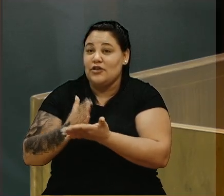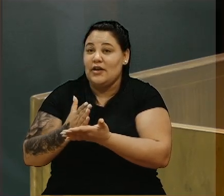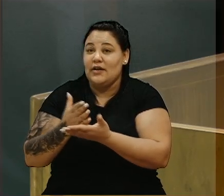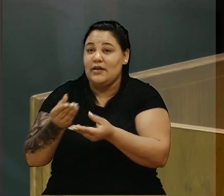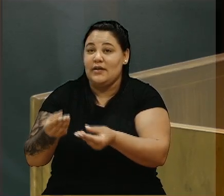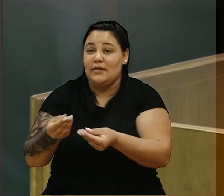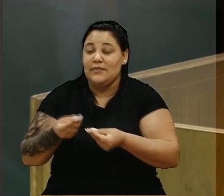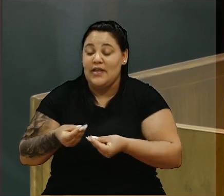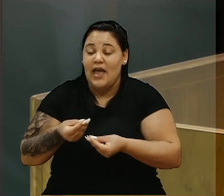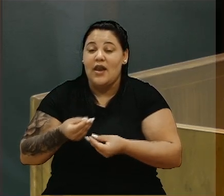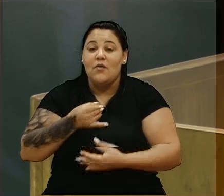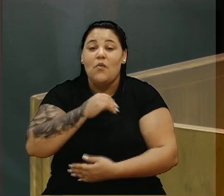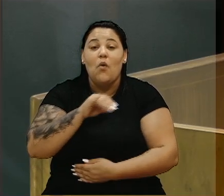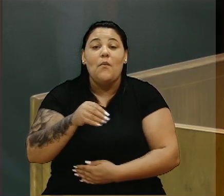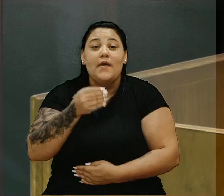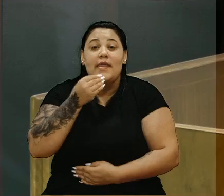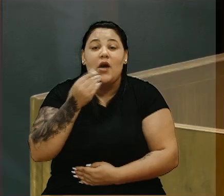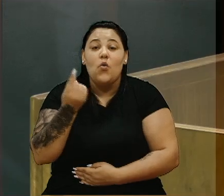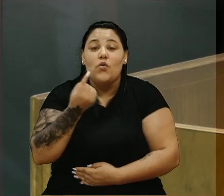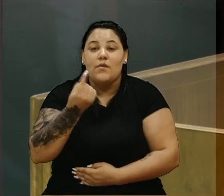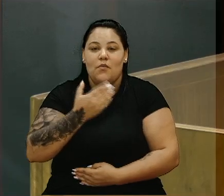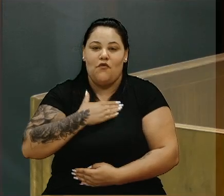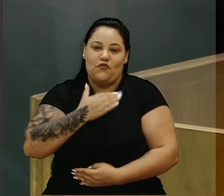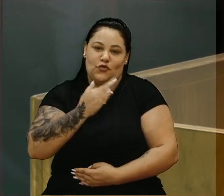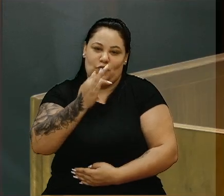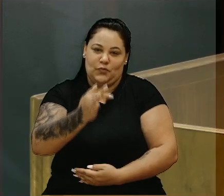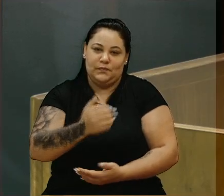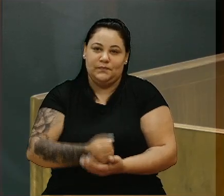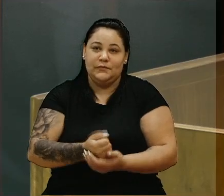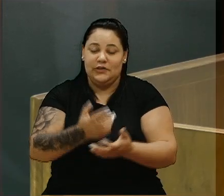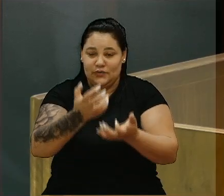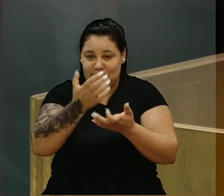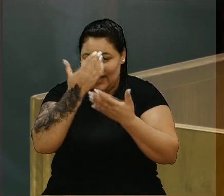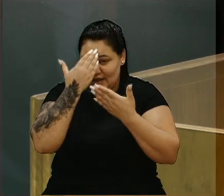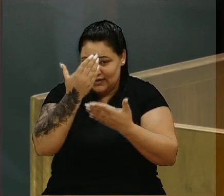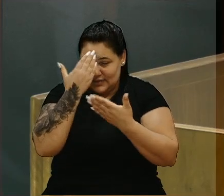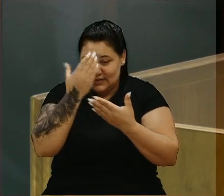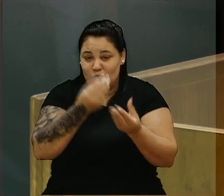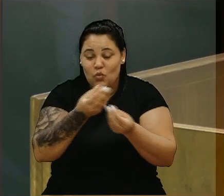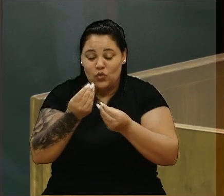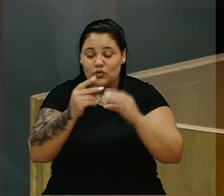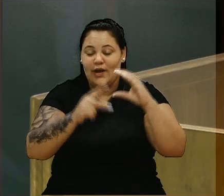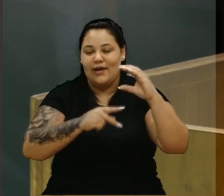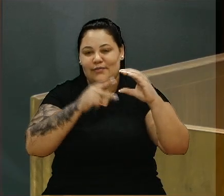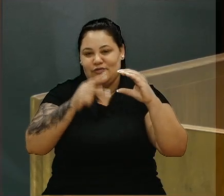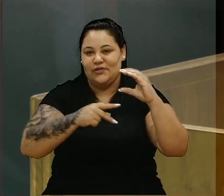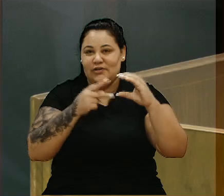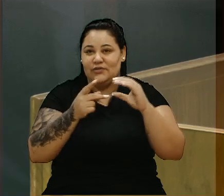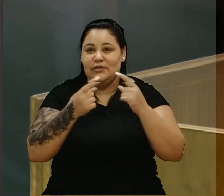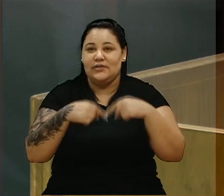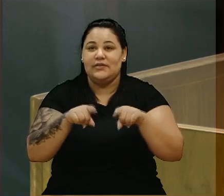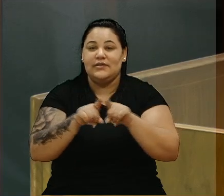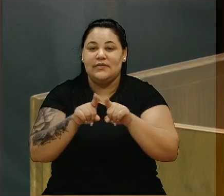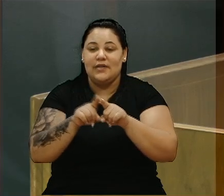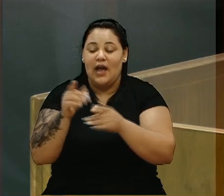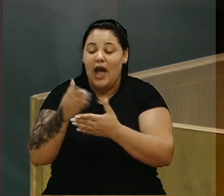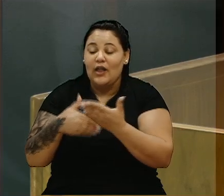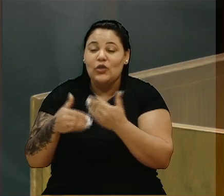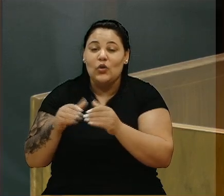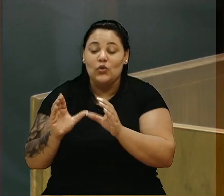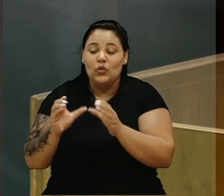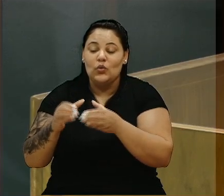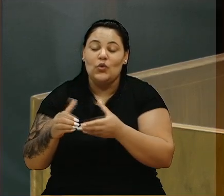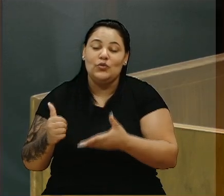uma oportunidade única para o meu futuro. Eu queria agradecer à Câmara de Vereadores, a toda a rede de